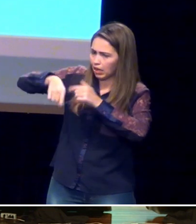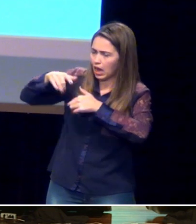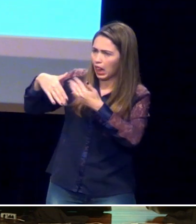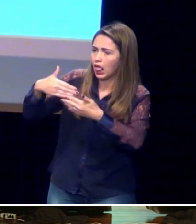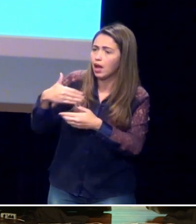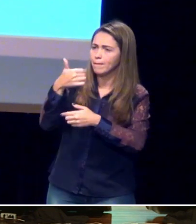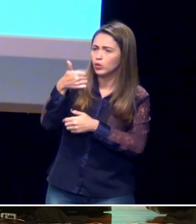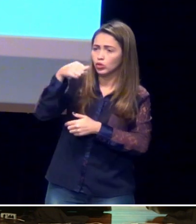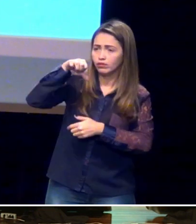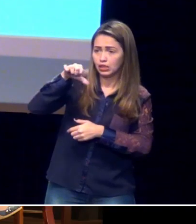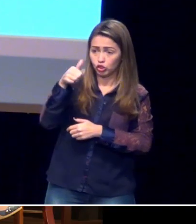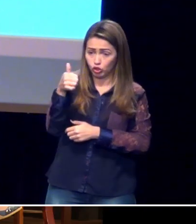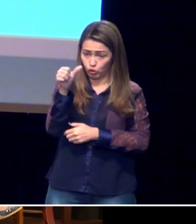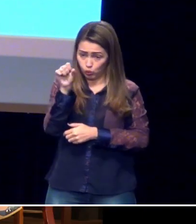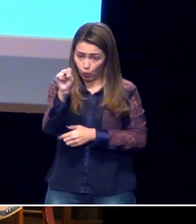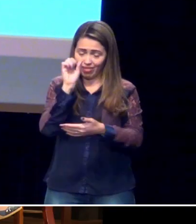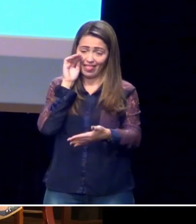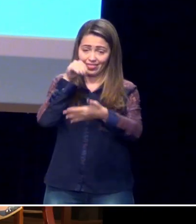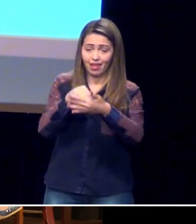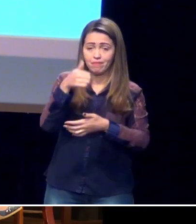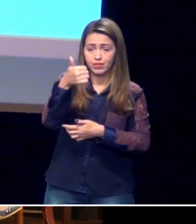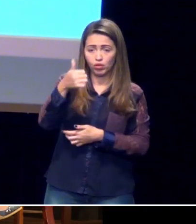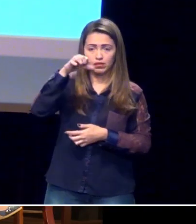de 1918 até